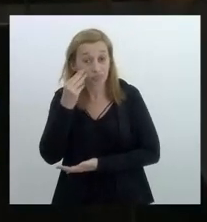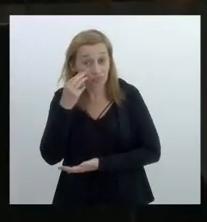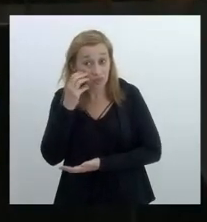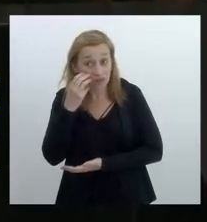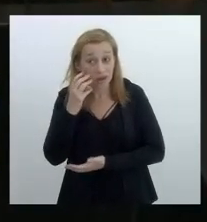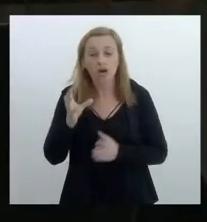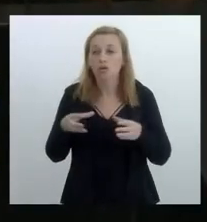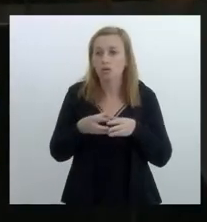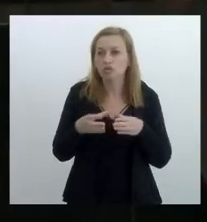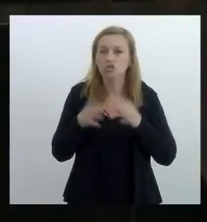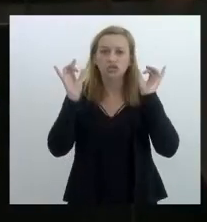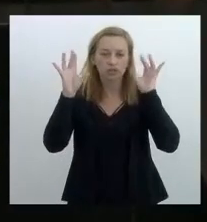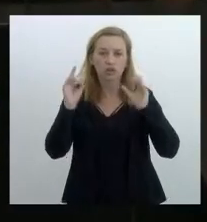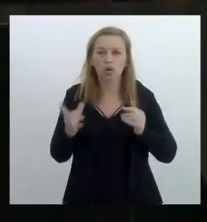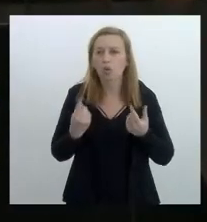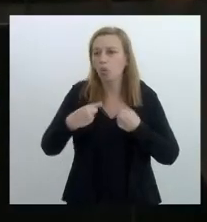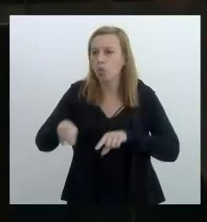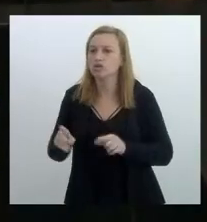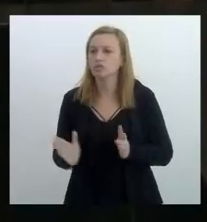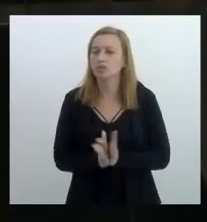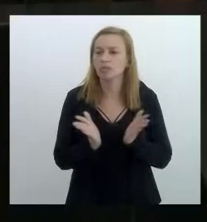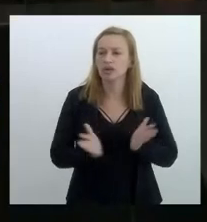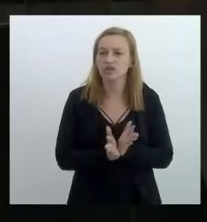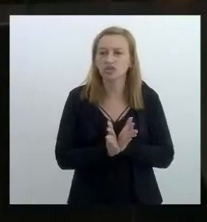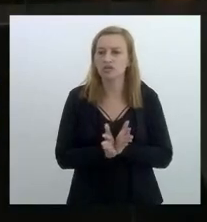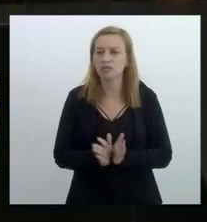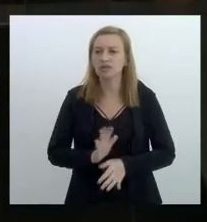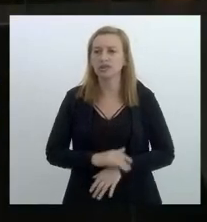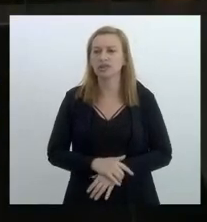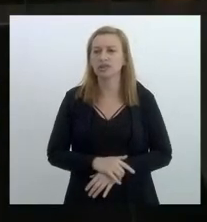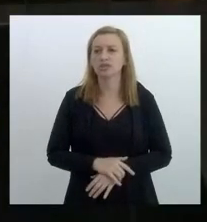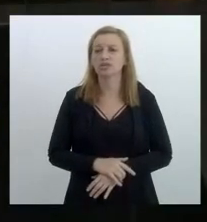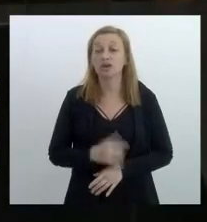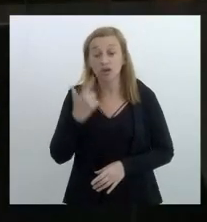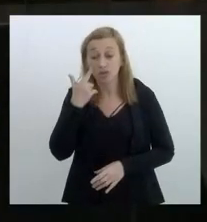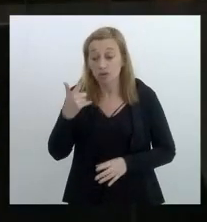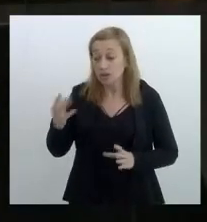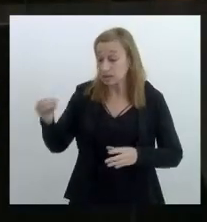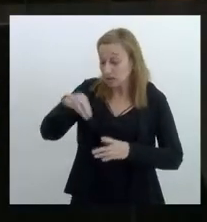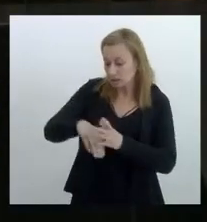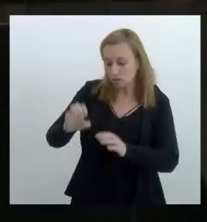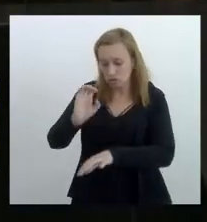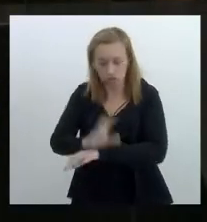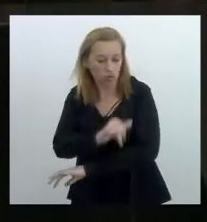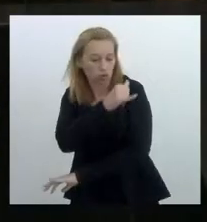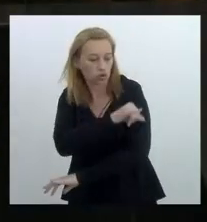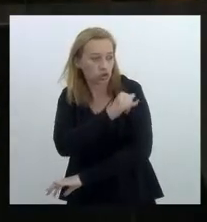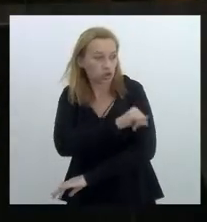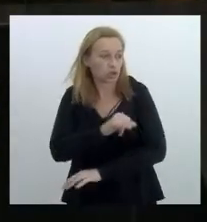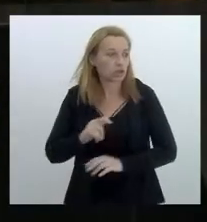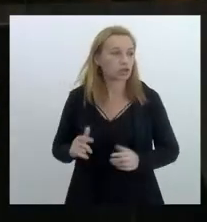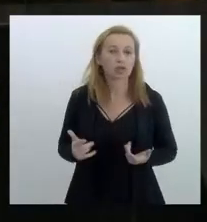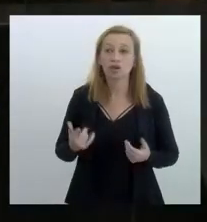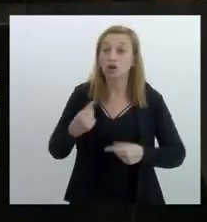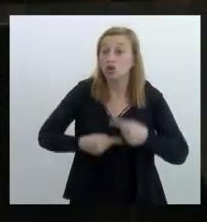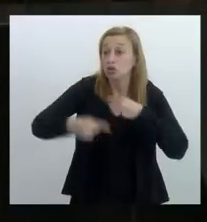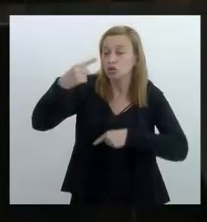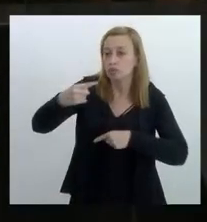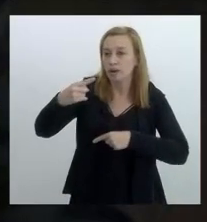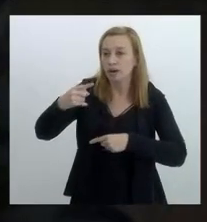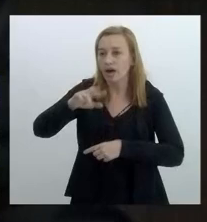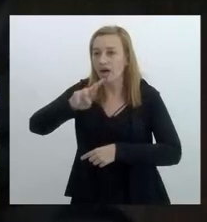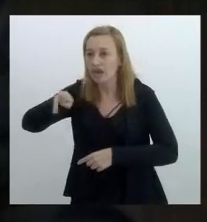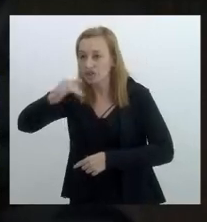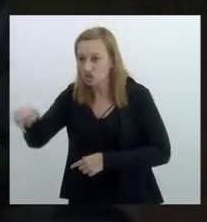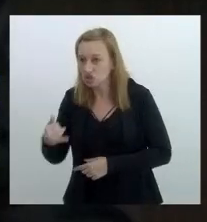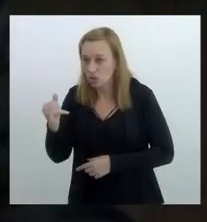Comissão Especial de Enfrentamento à Miséria e Combate à Pobreza, rodando o estado do Rio de Janeiro, que nem o Supera RJ,